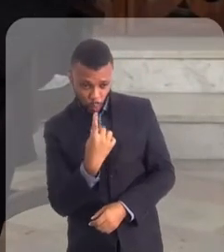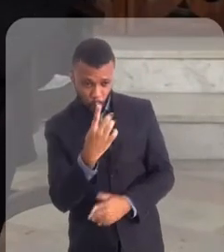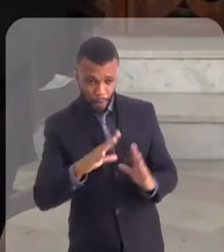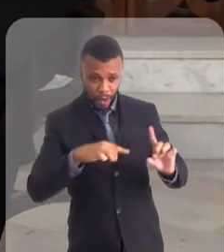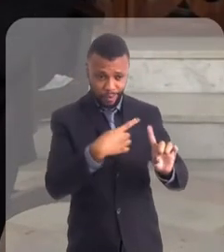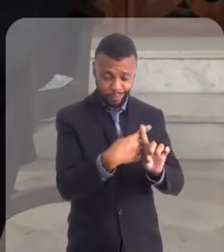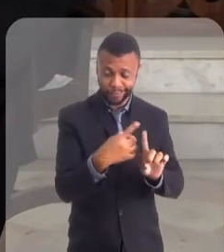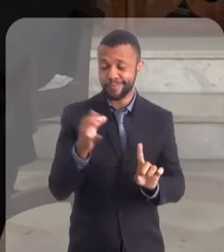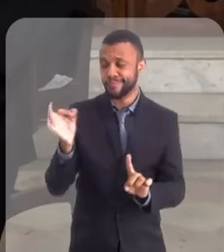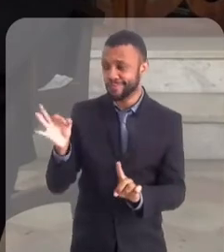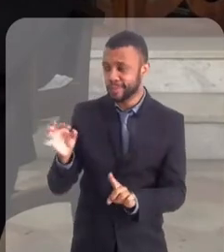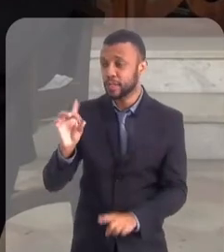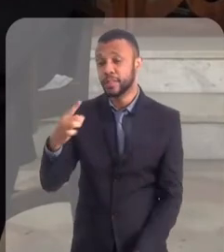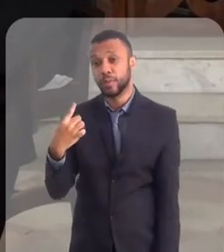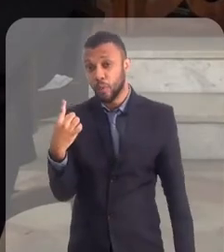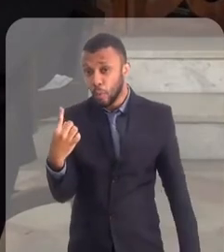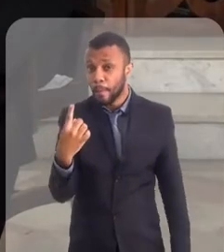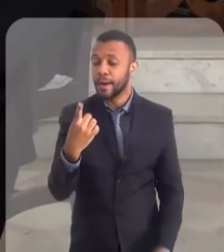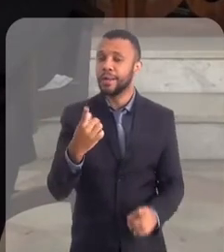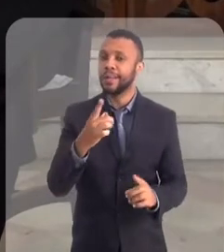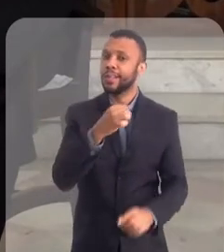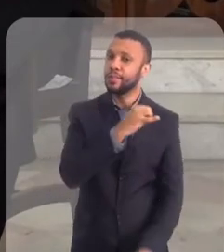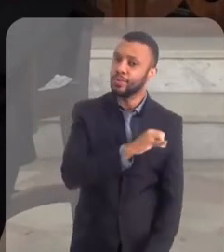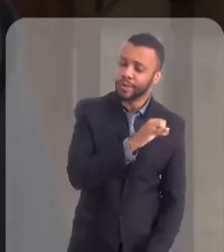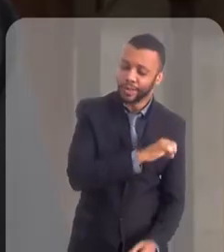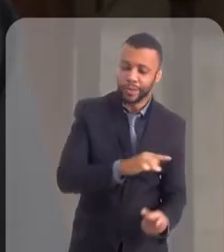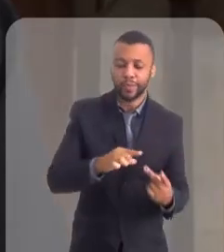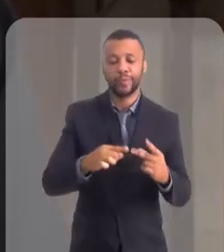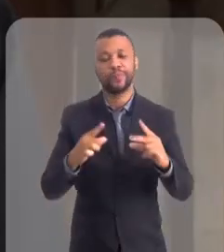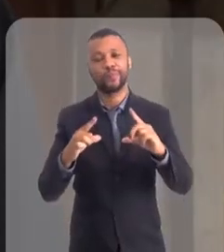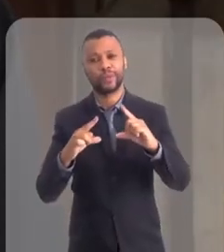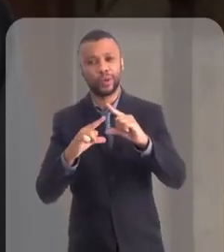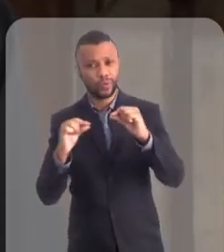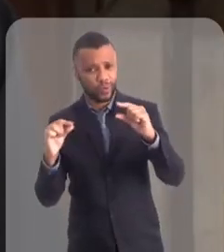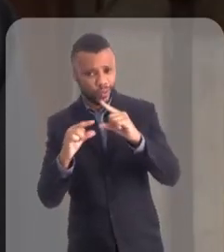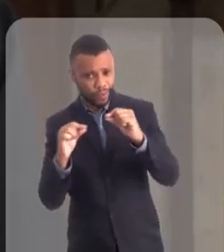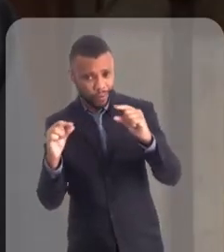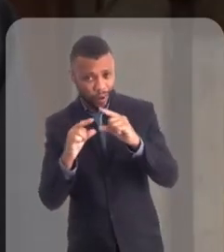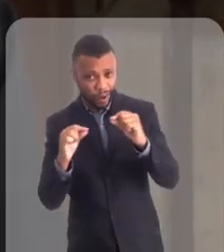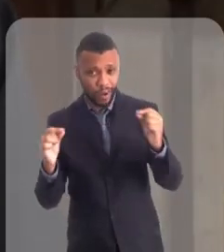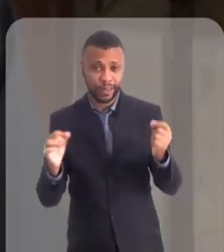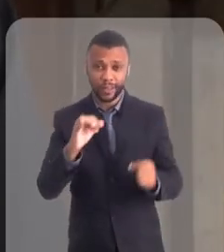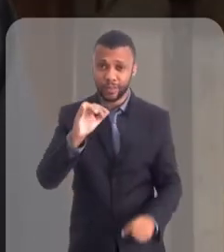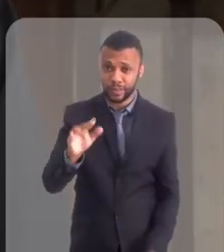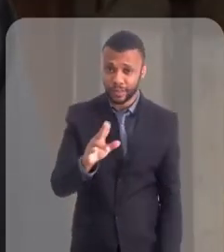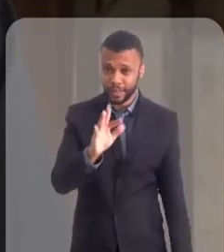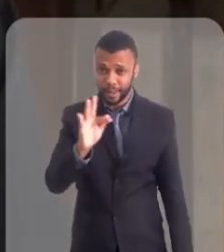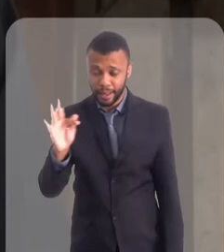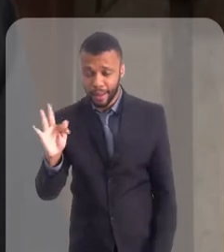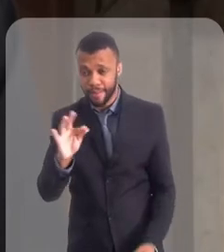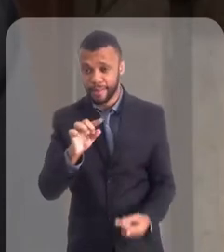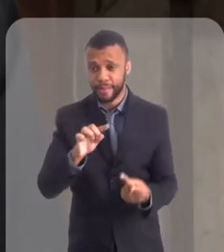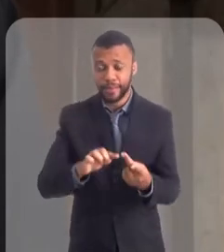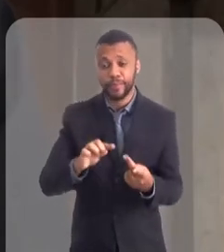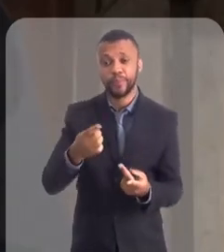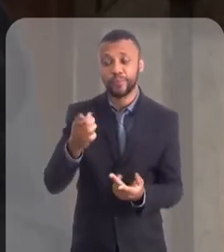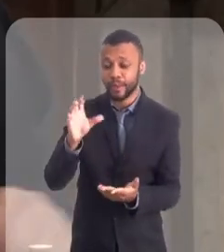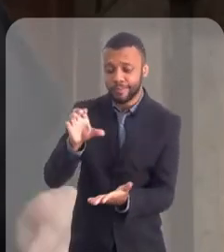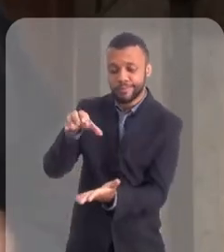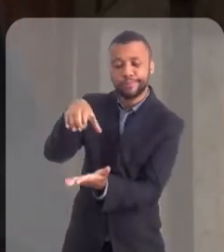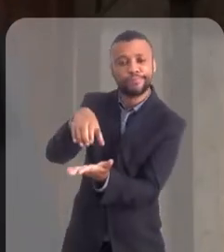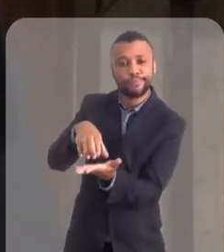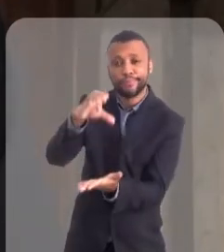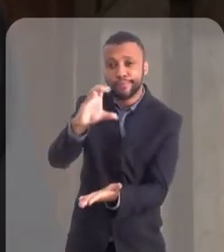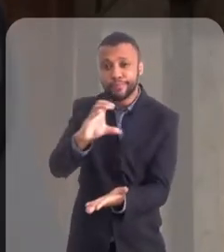essa igreja. Só temos uma paróquia no Rio, uma em Juiz de Fora, uma em Fortaleza, a catedral em São Paulo e